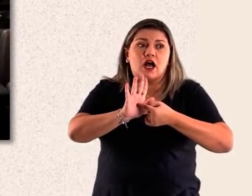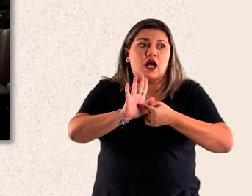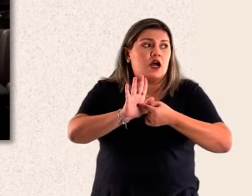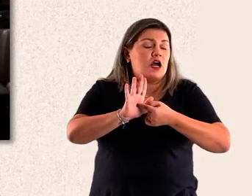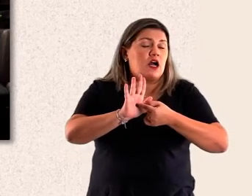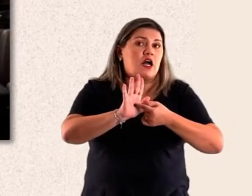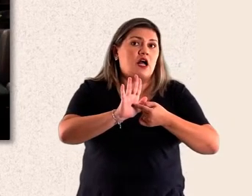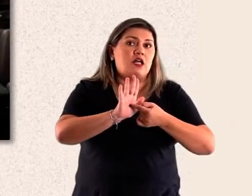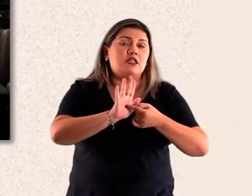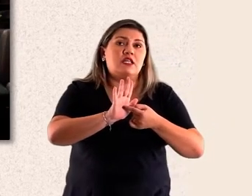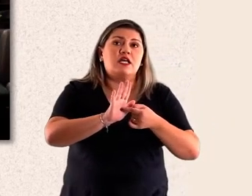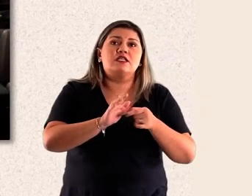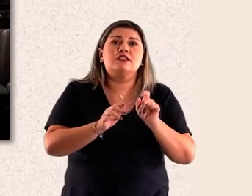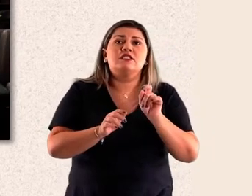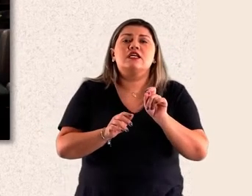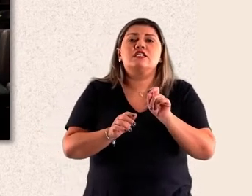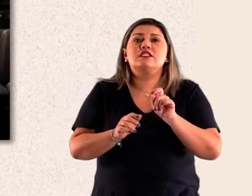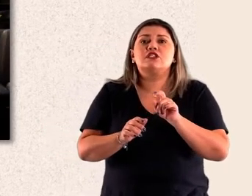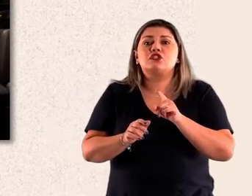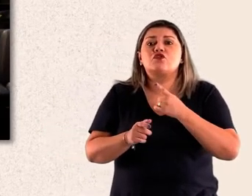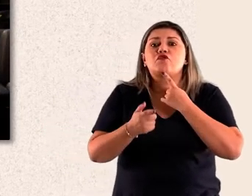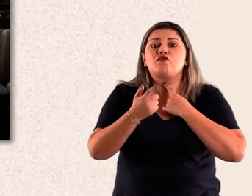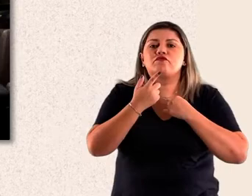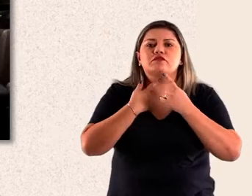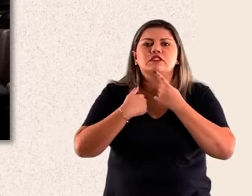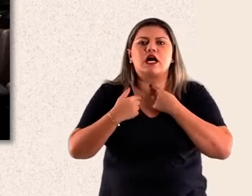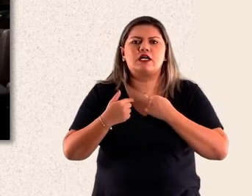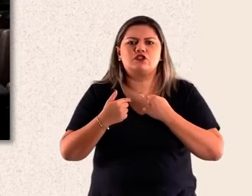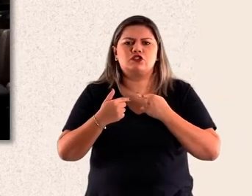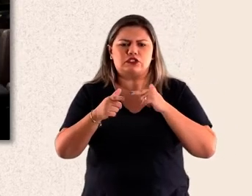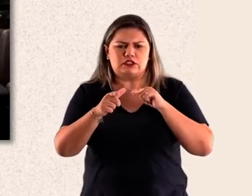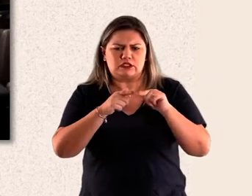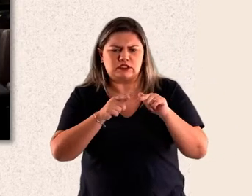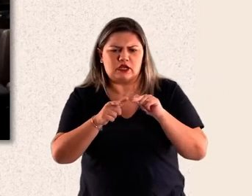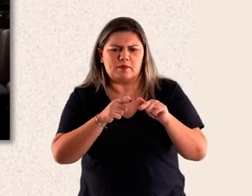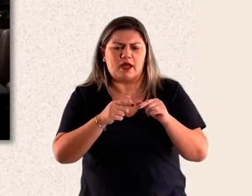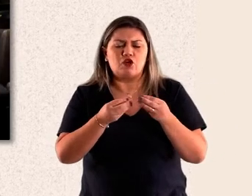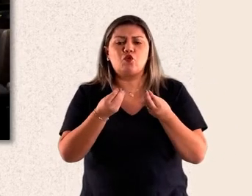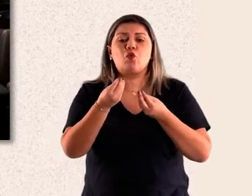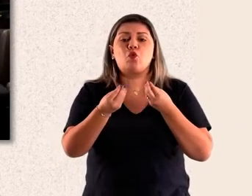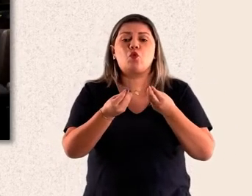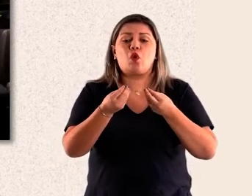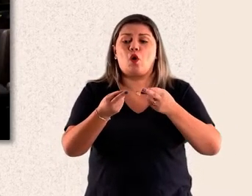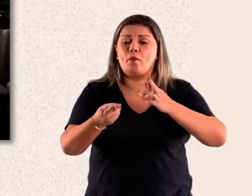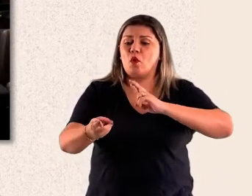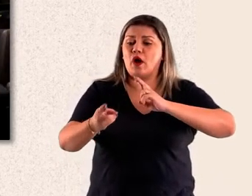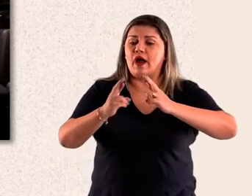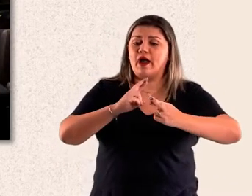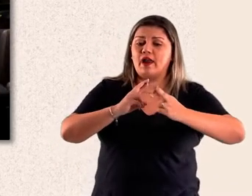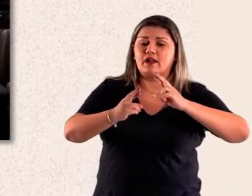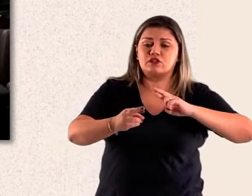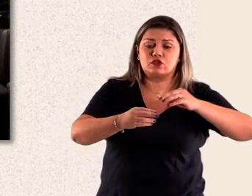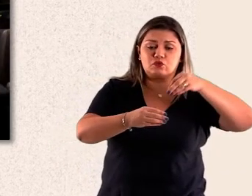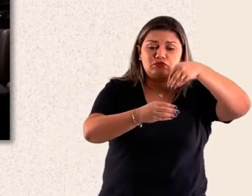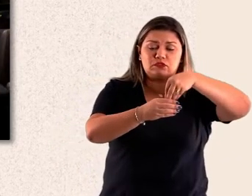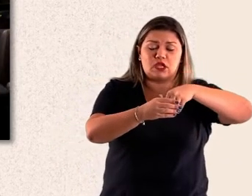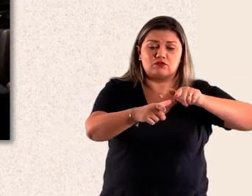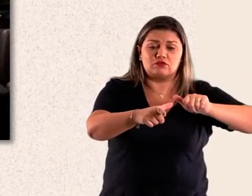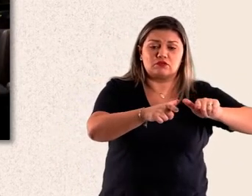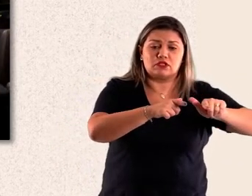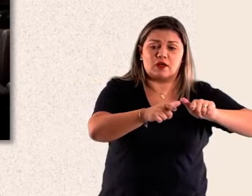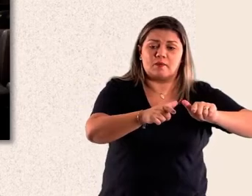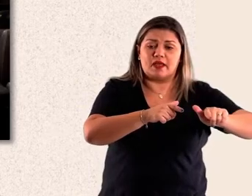e dessas vontades dessas intenções como em relação em relações dentro do trabalho